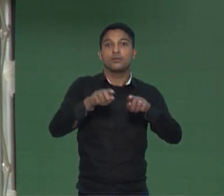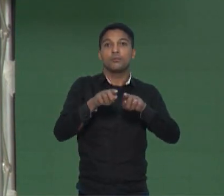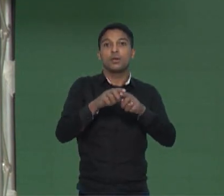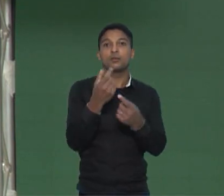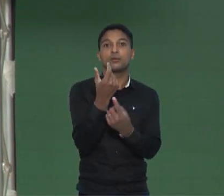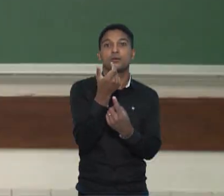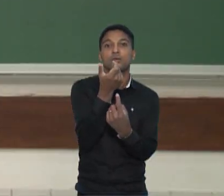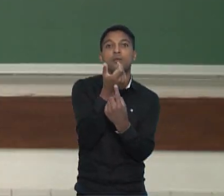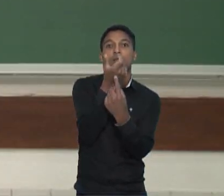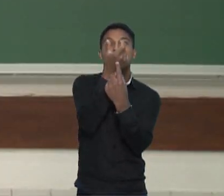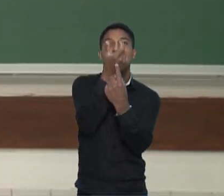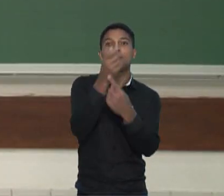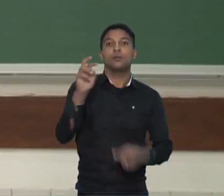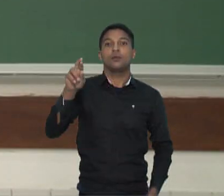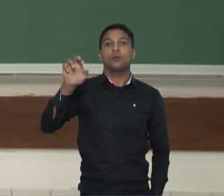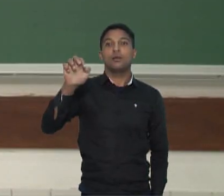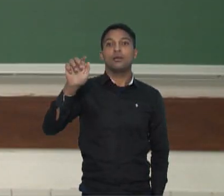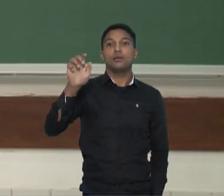você.